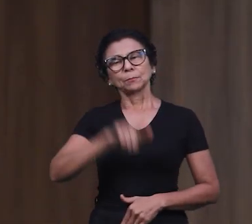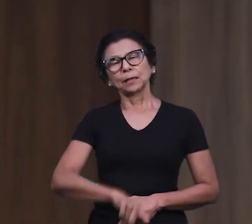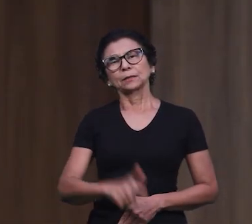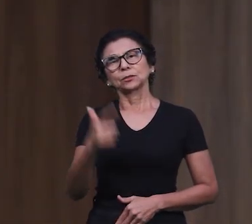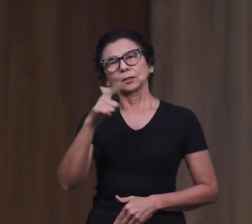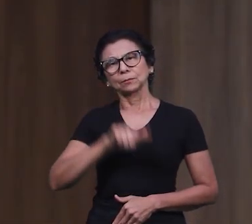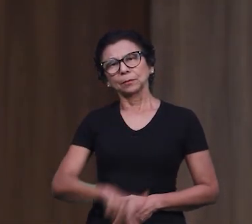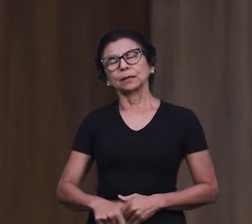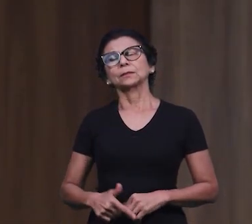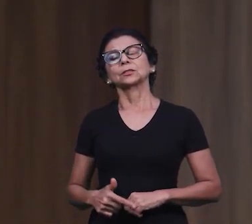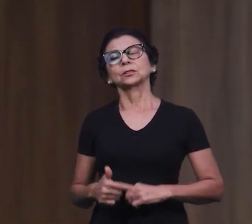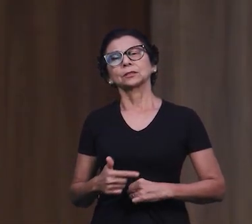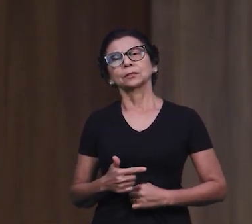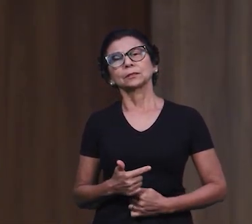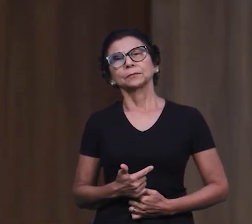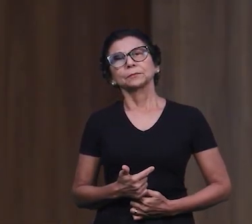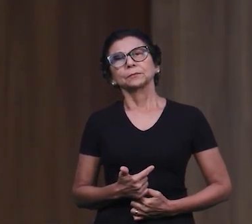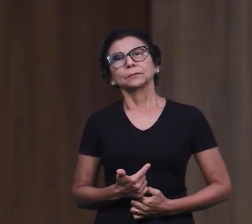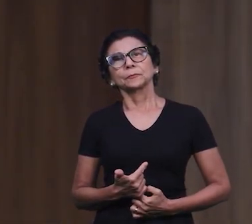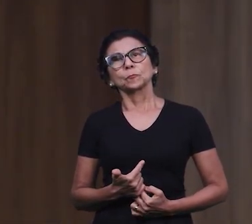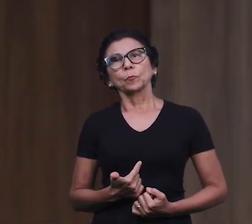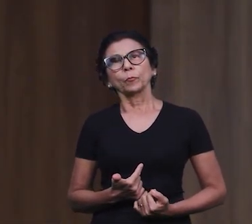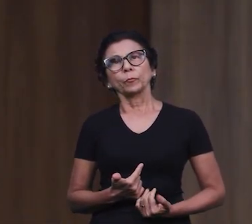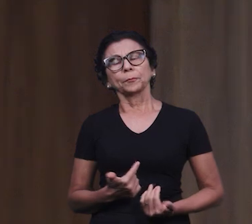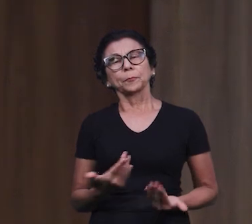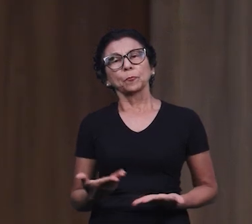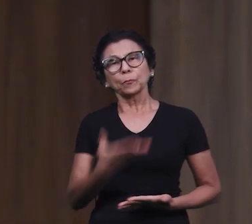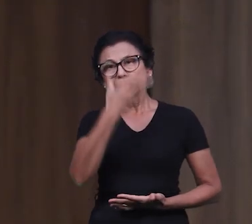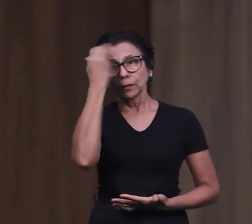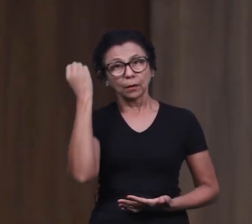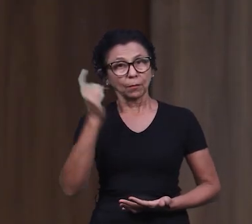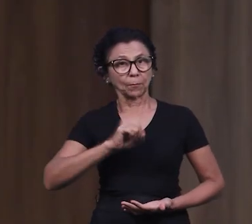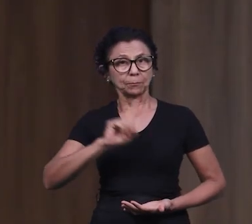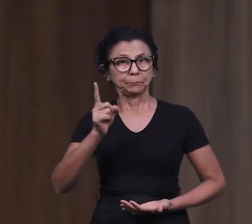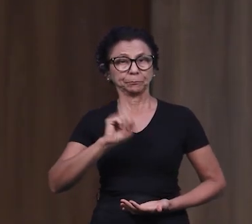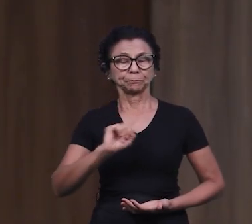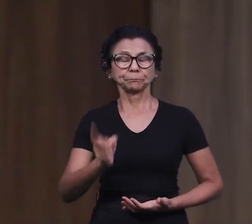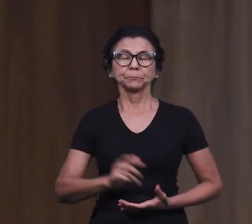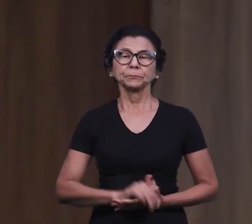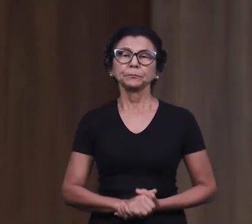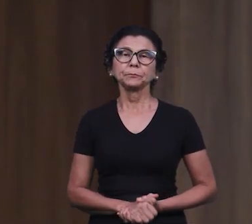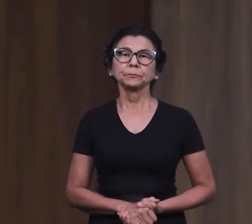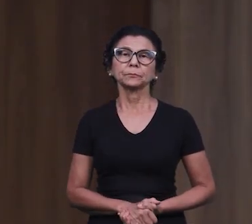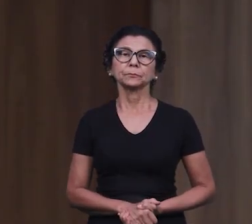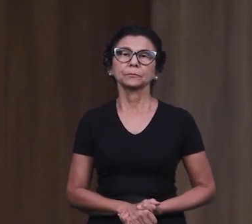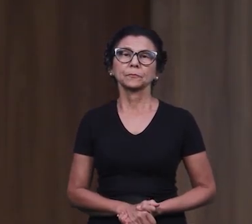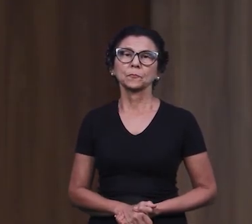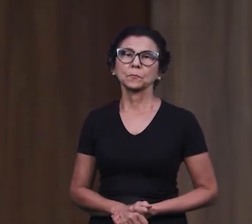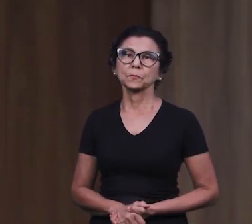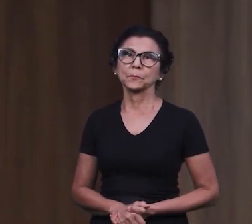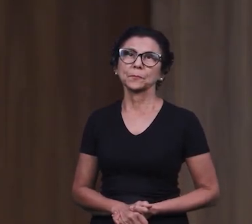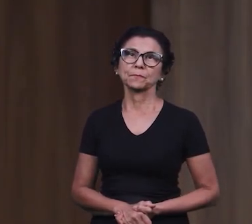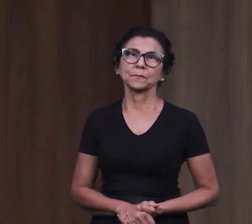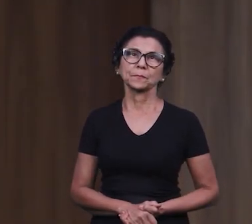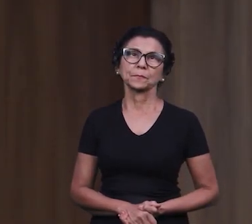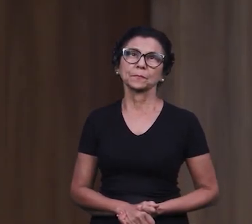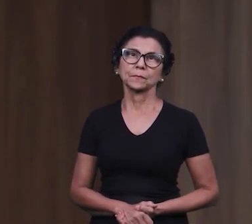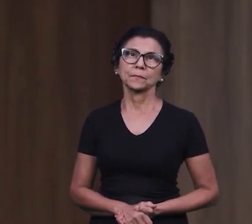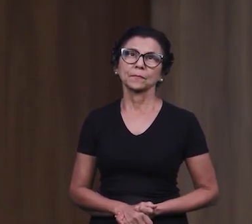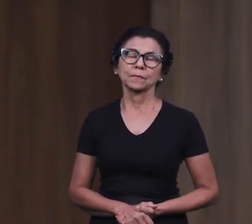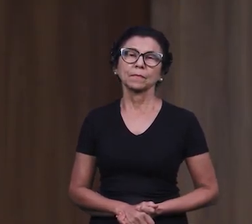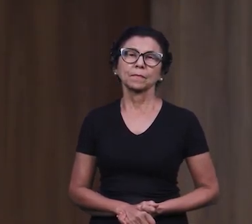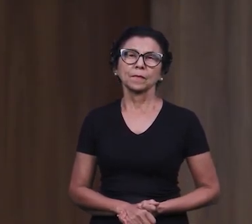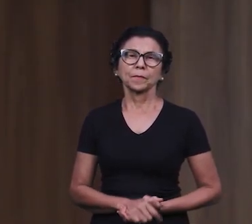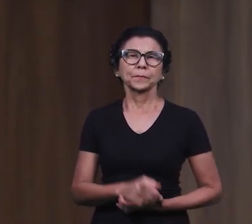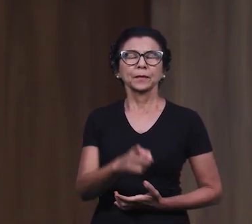vão se repetindo. Então, não vamos esquecer isso. Quando você for fazer